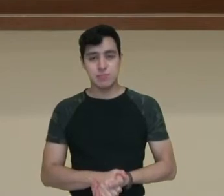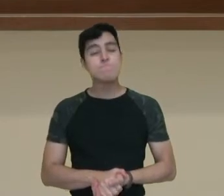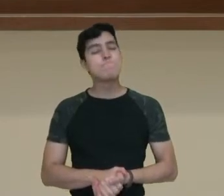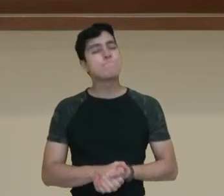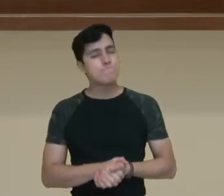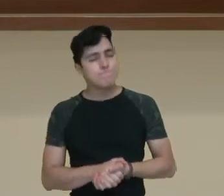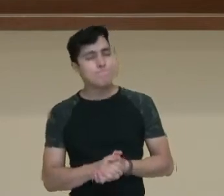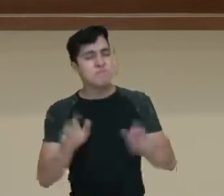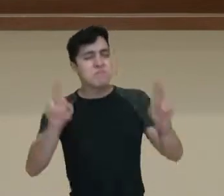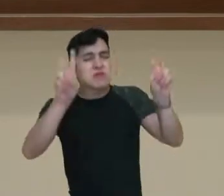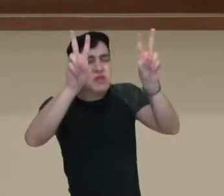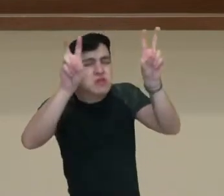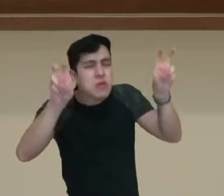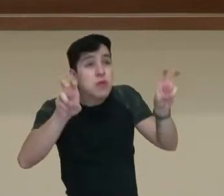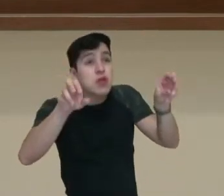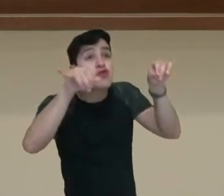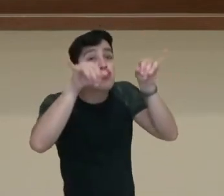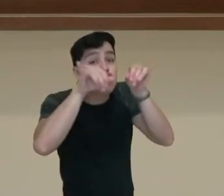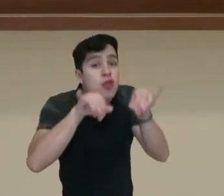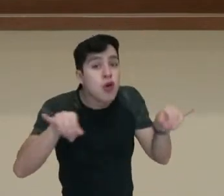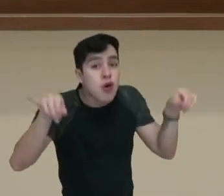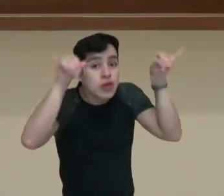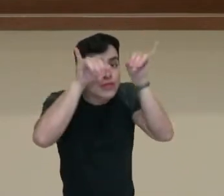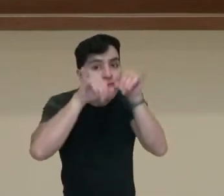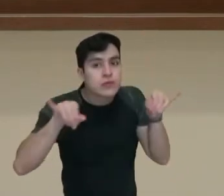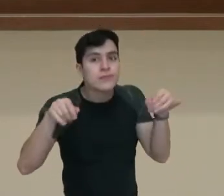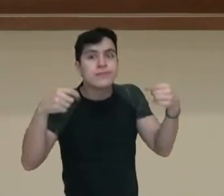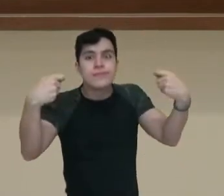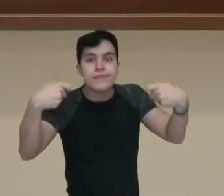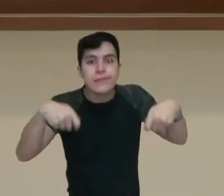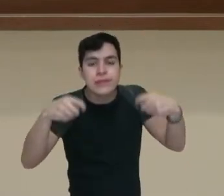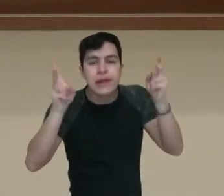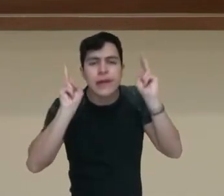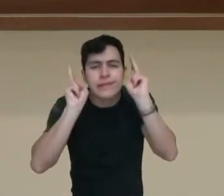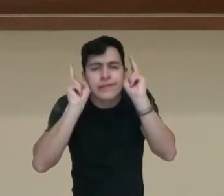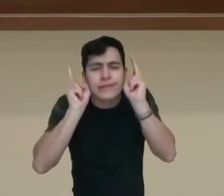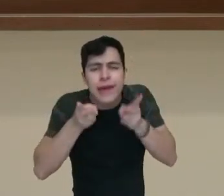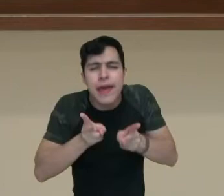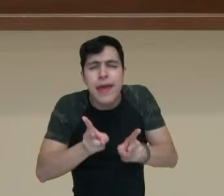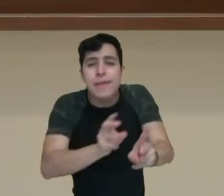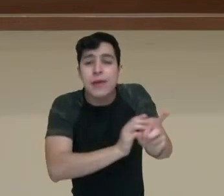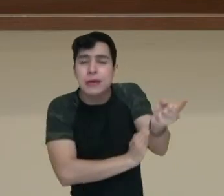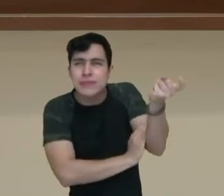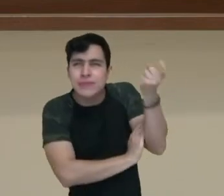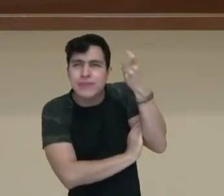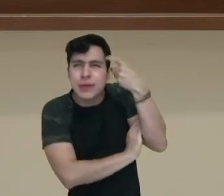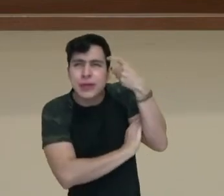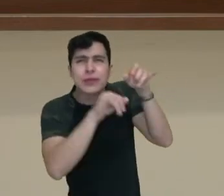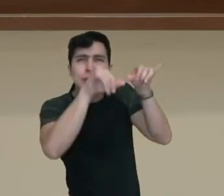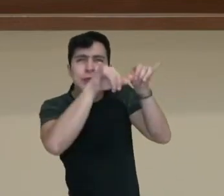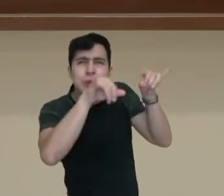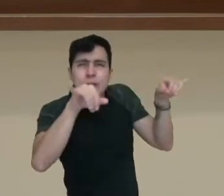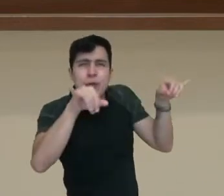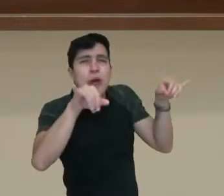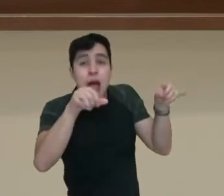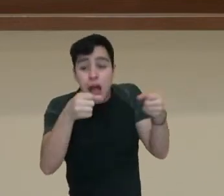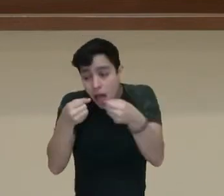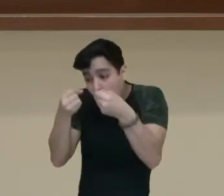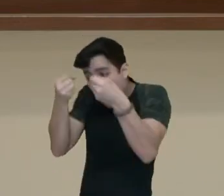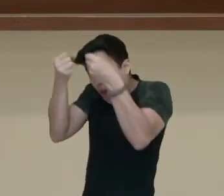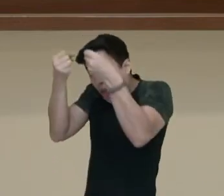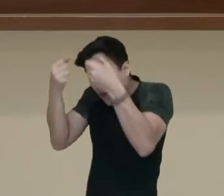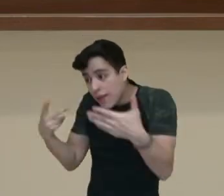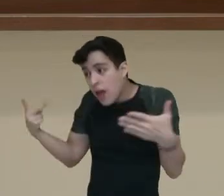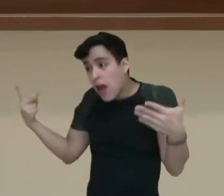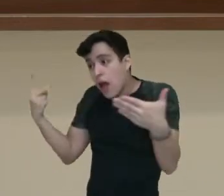Quando nós falamos em notícia, a gente sempre precisa ter em mente que uma notícia vai noticiar um fato, vai falar sobre algo que aconteceu.